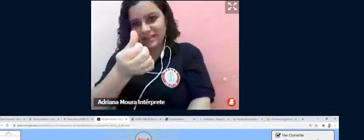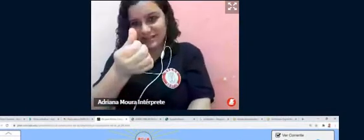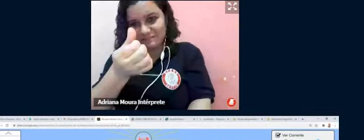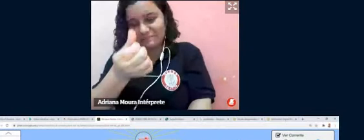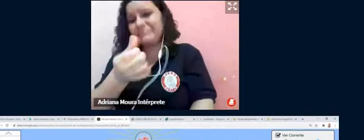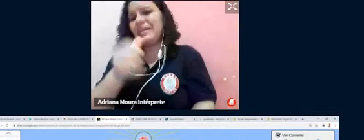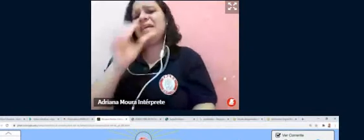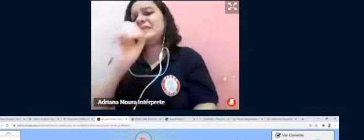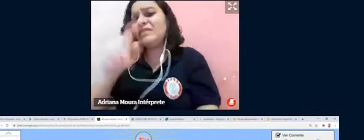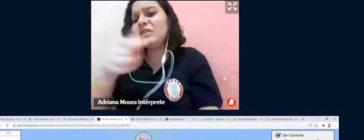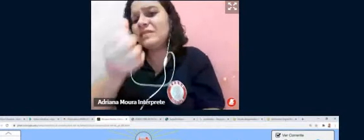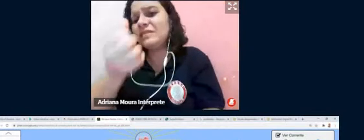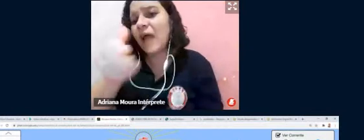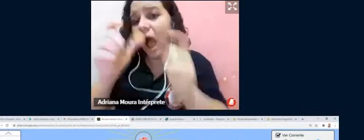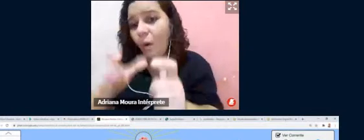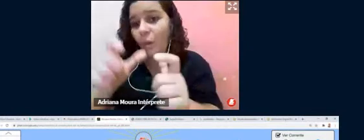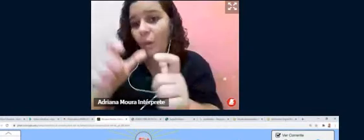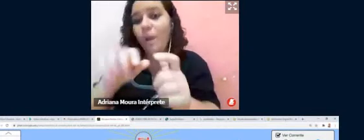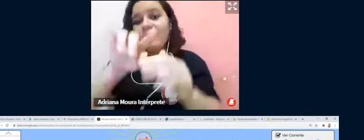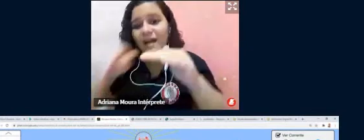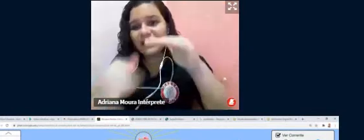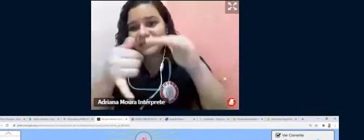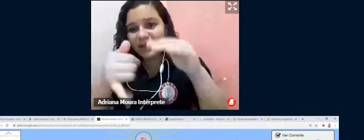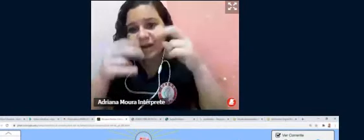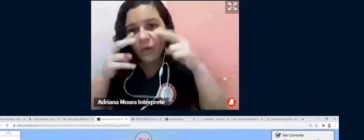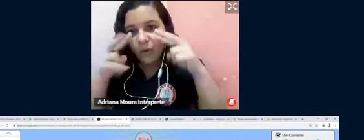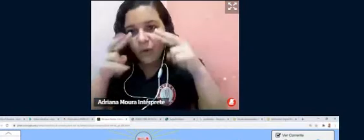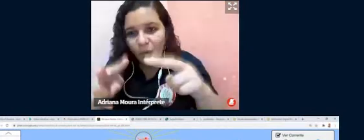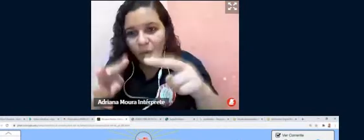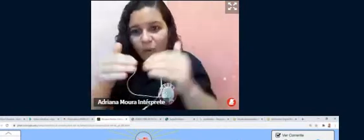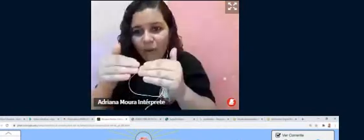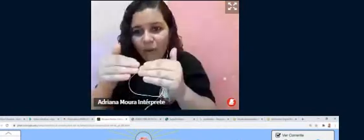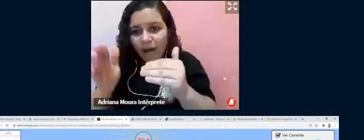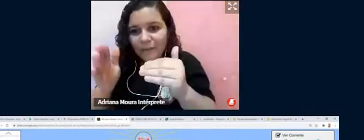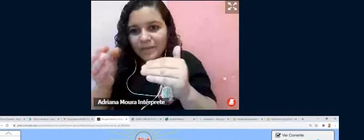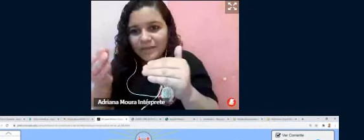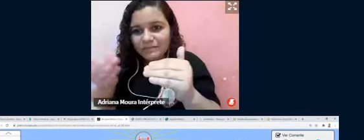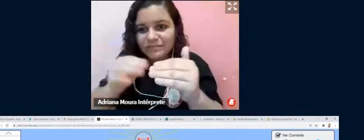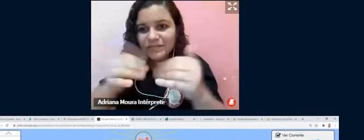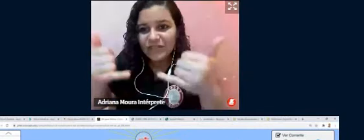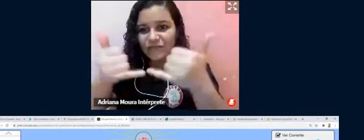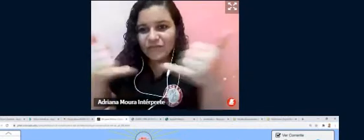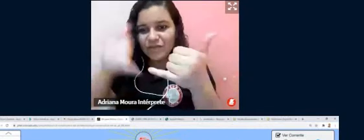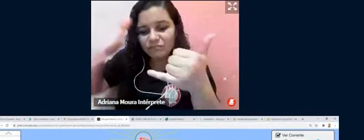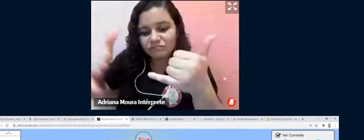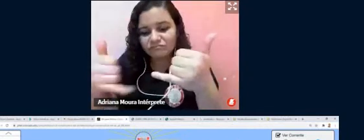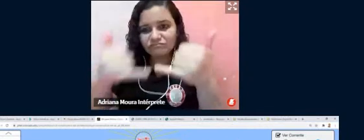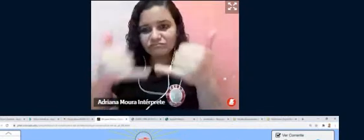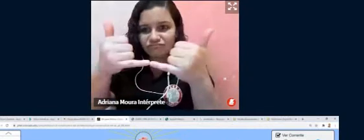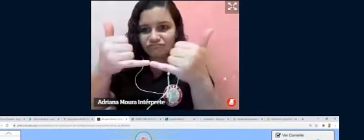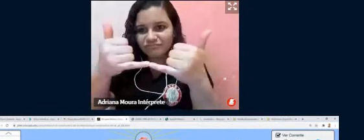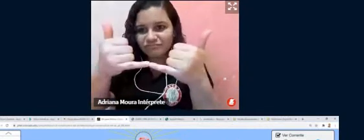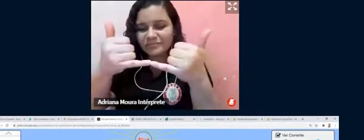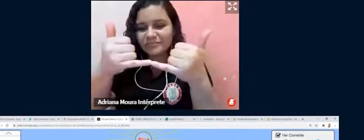onde? Certamente está vindo para cá. Então, você pode abrir também aqui, colocar um pedacinho de fio, vir aqui,